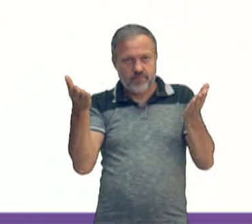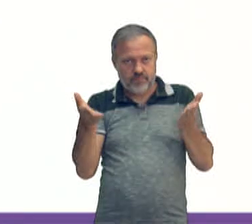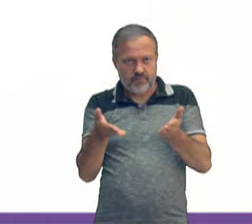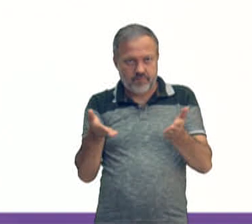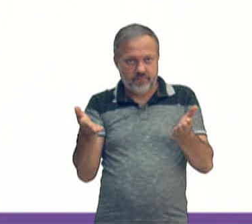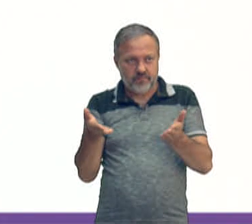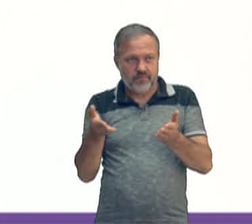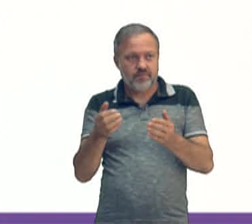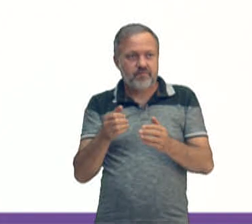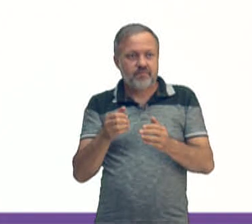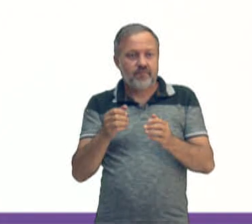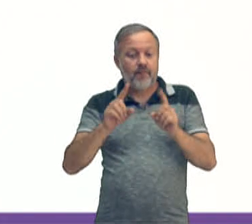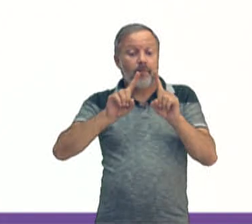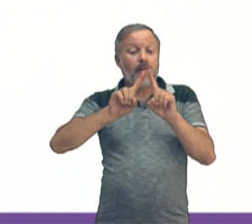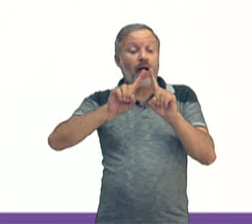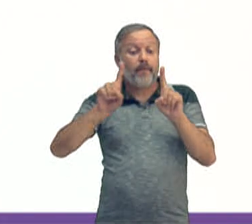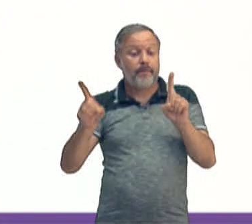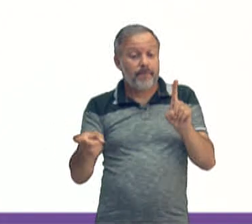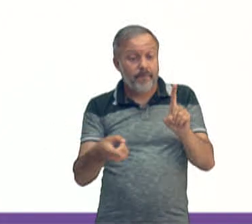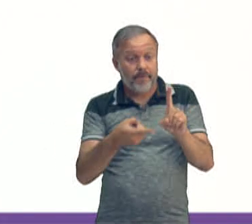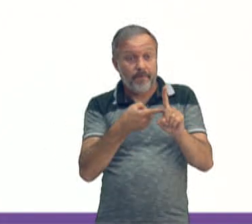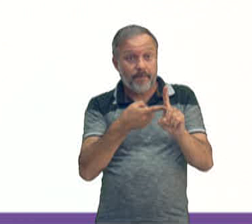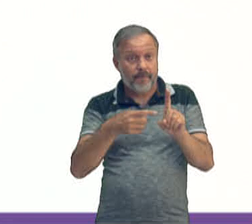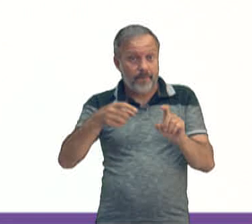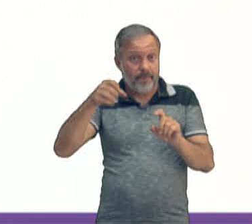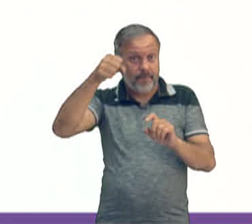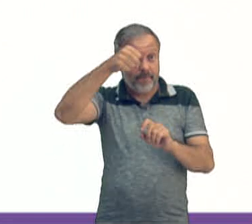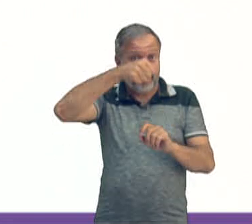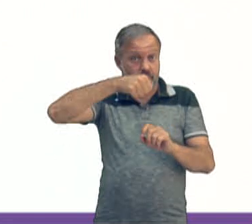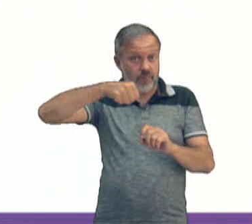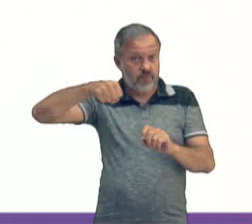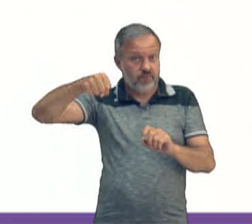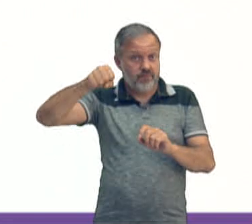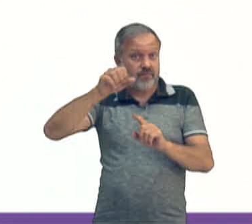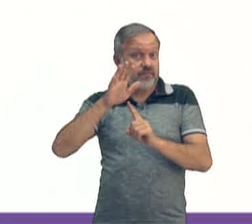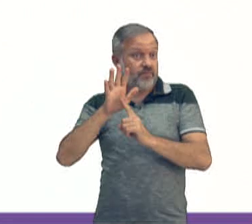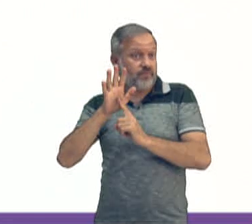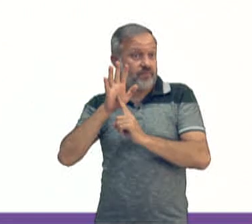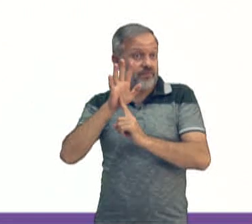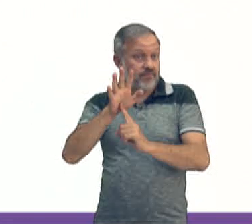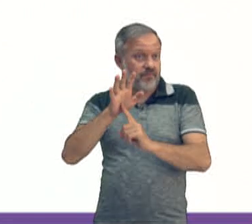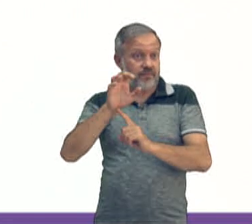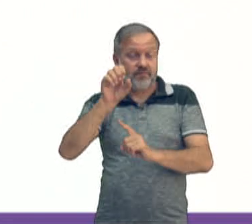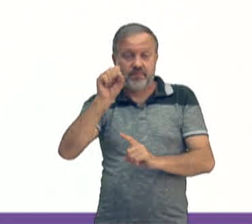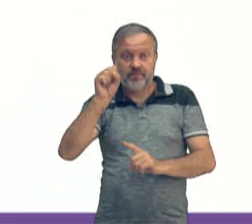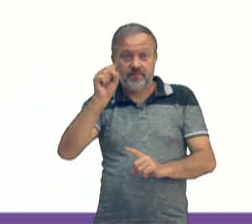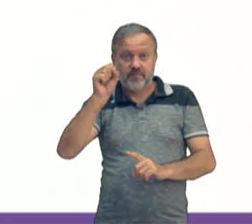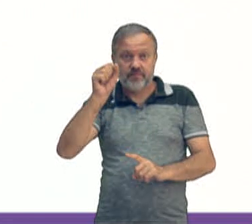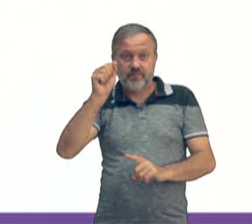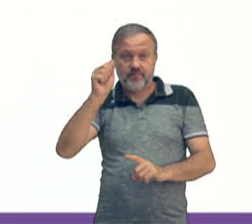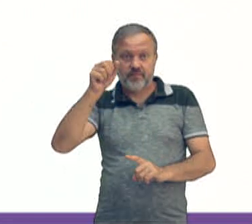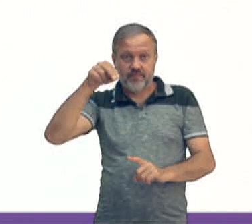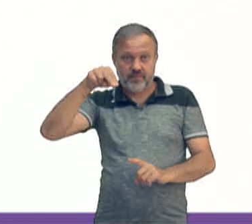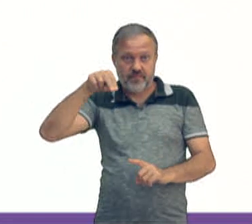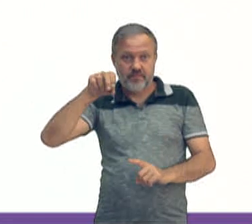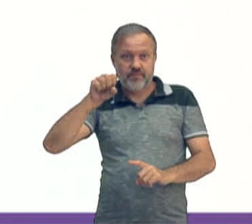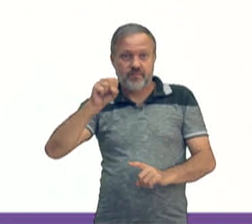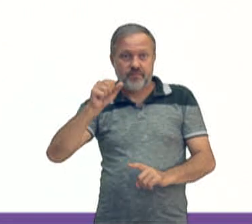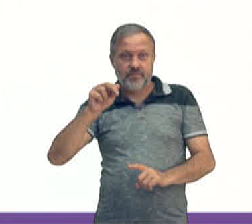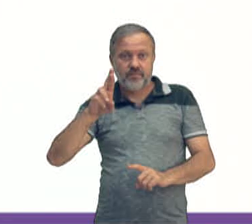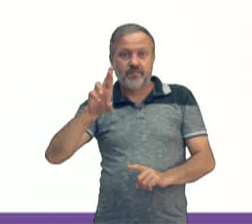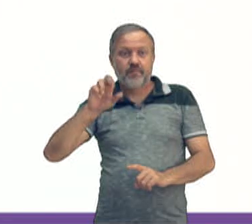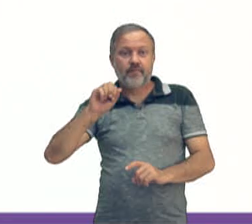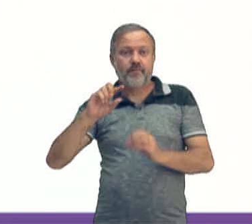A mandala budista, chamada de Roda da Vida, é uma representação do samsara, ciclo de renascimentos. Ela nos lembra a